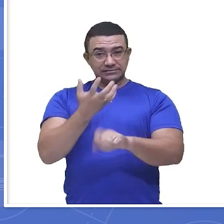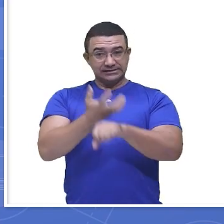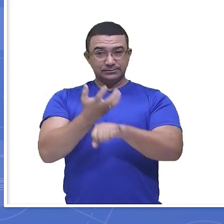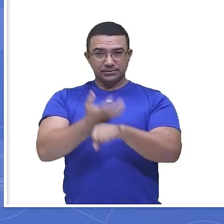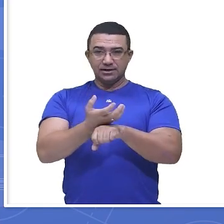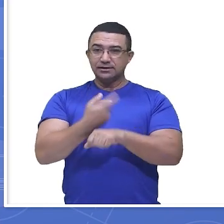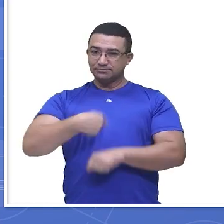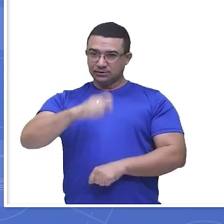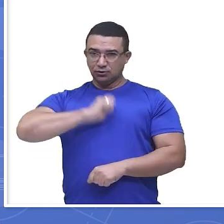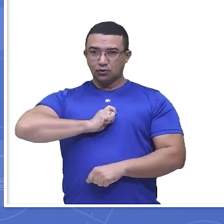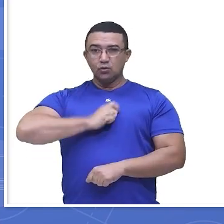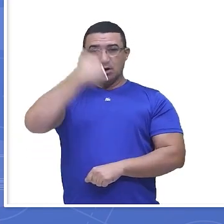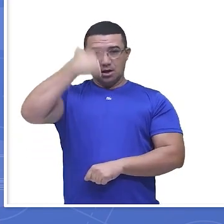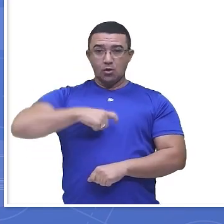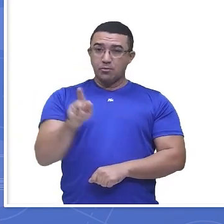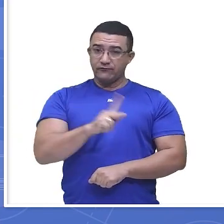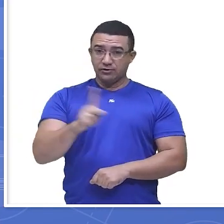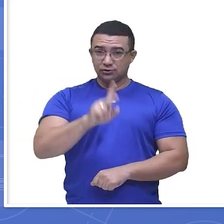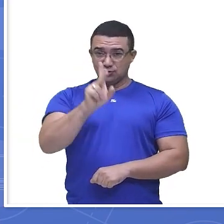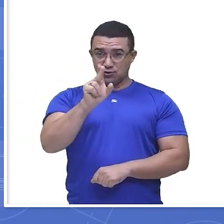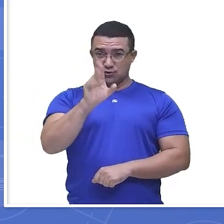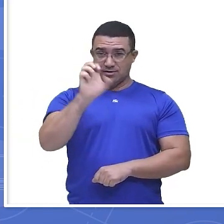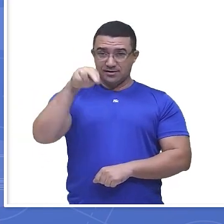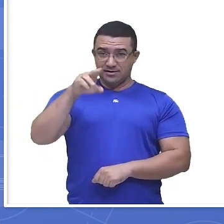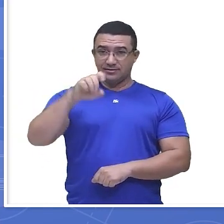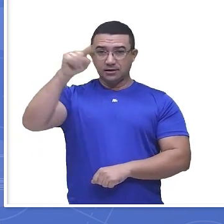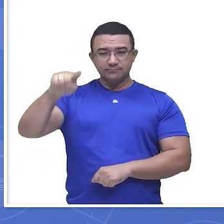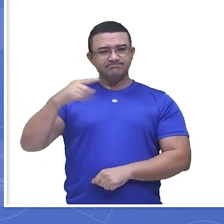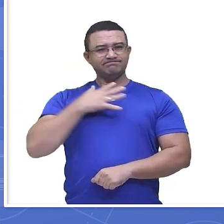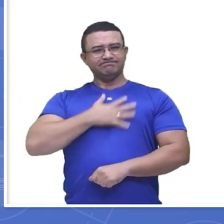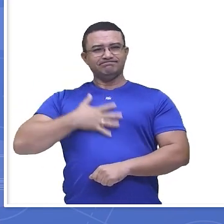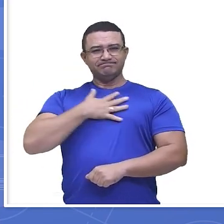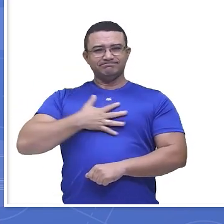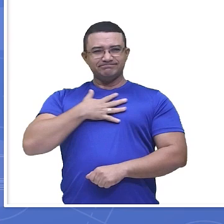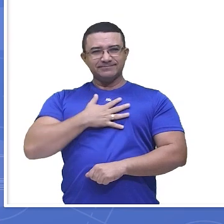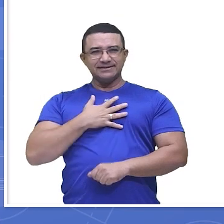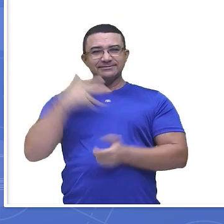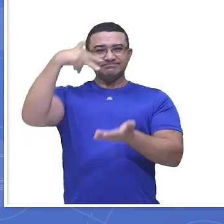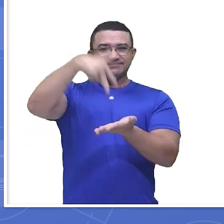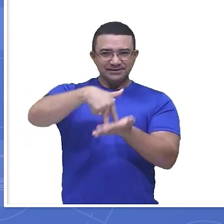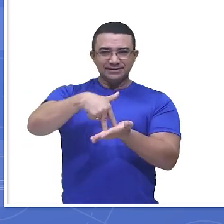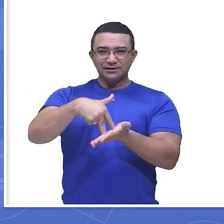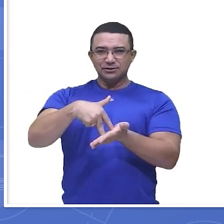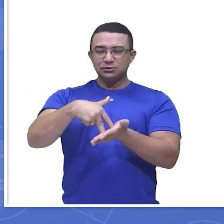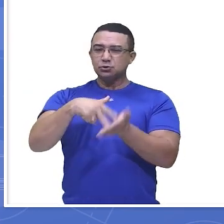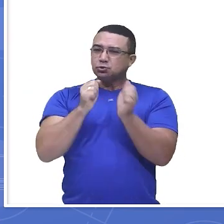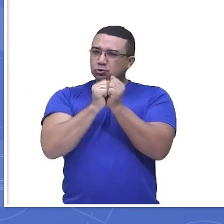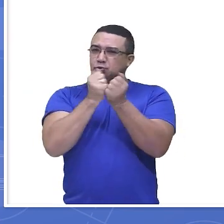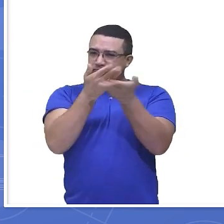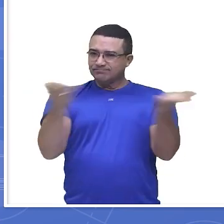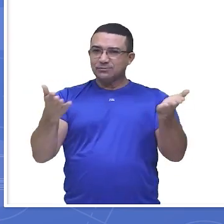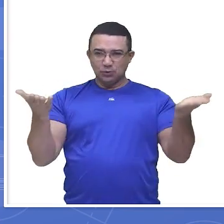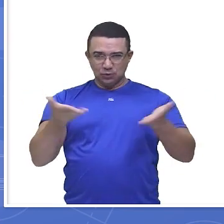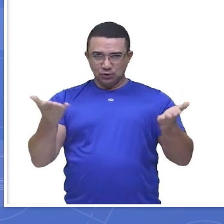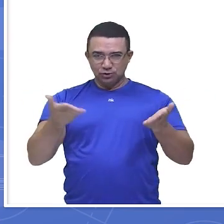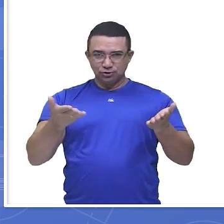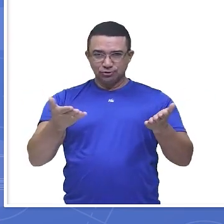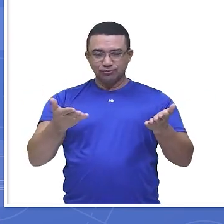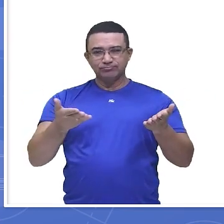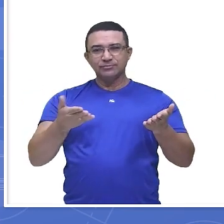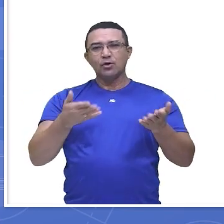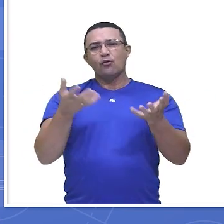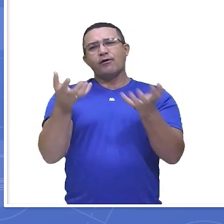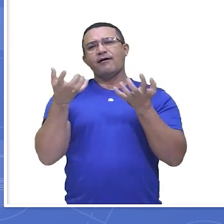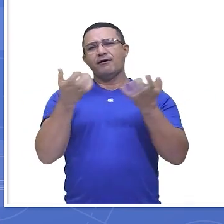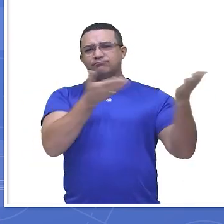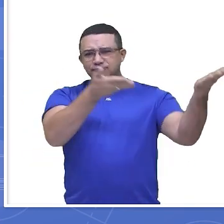professor René e é um prazer estar aqui com vocês hoje. Vamos lá? Então, gostaria de convidá-los a ler